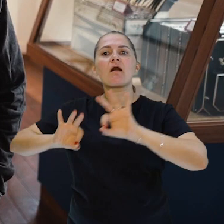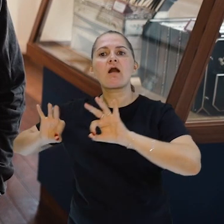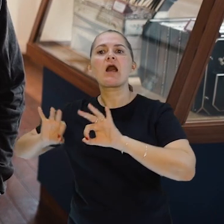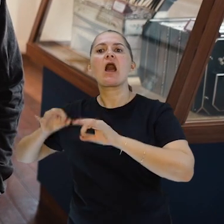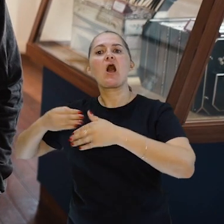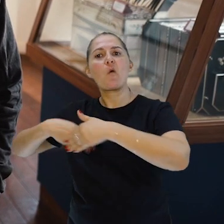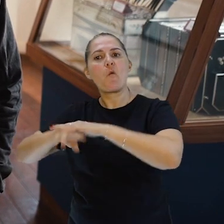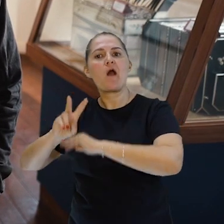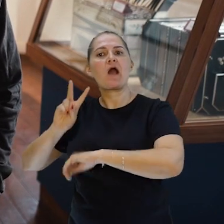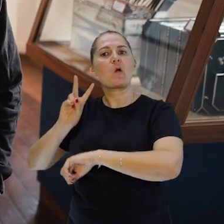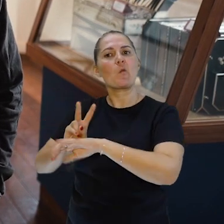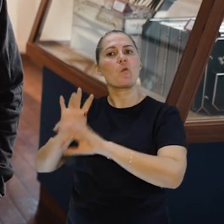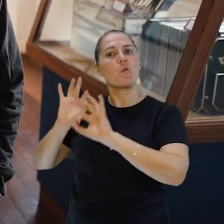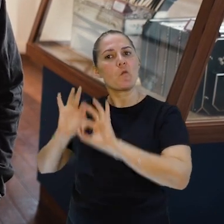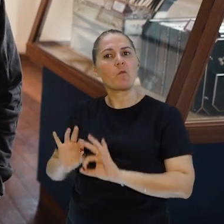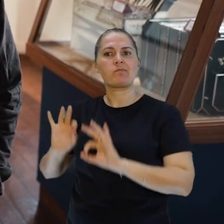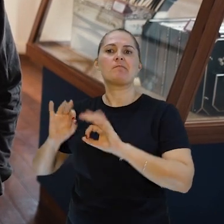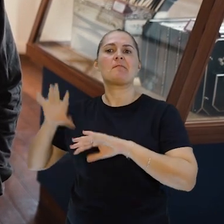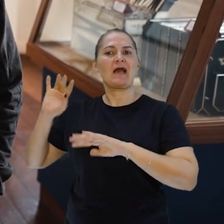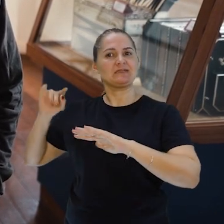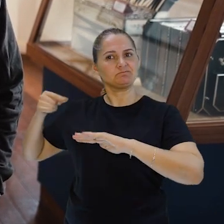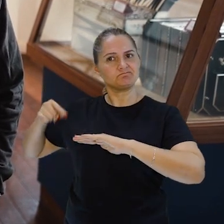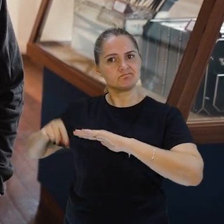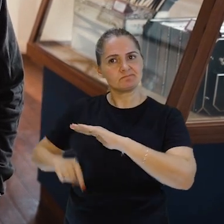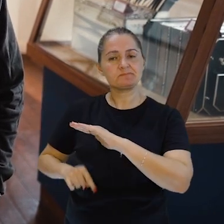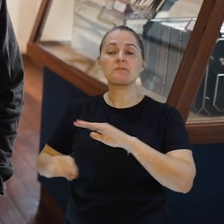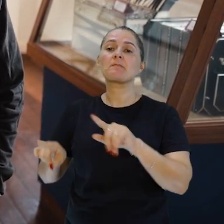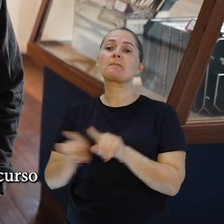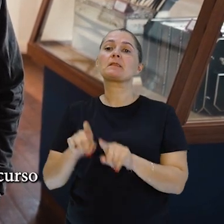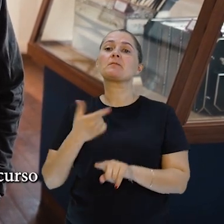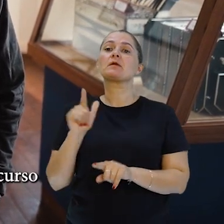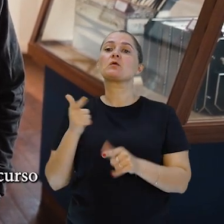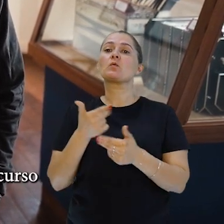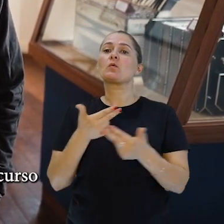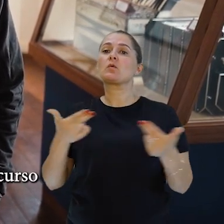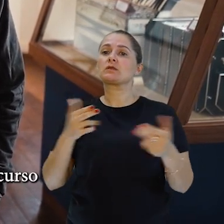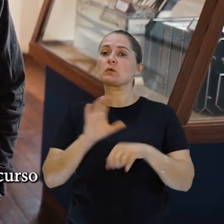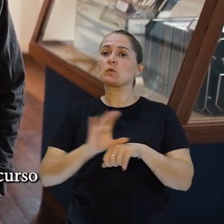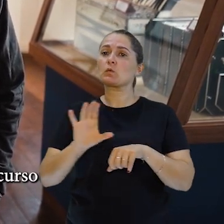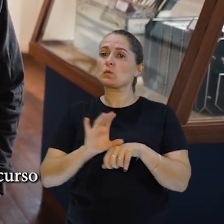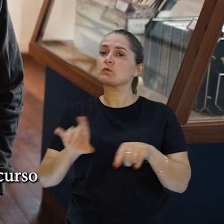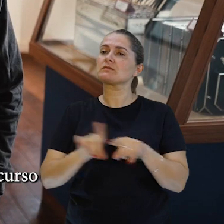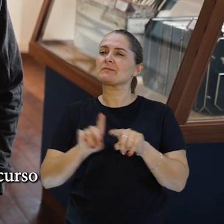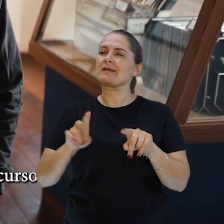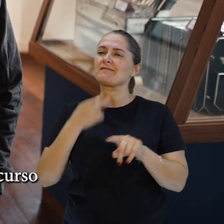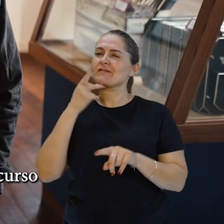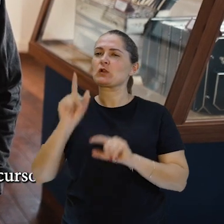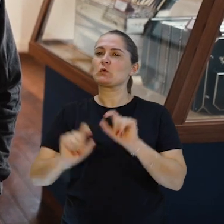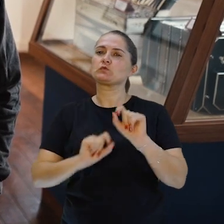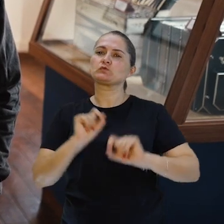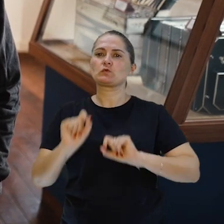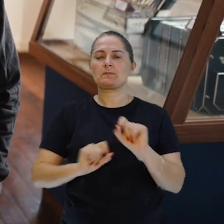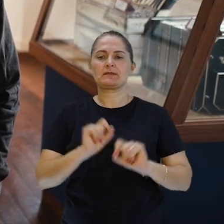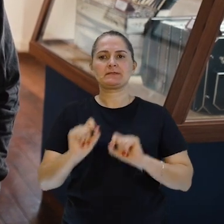dar uma olhada um pouco mais profunda, né? Outra coisa que a gente comentou no curso muito foi a questão